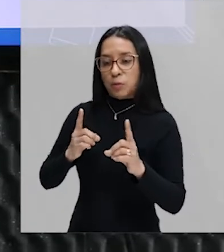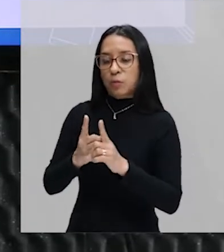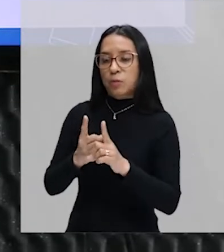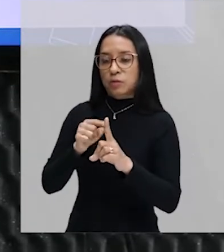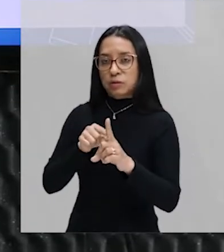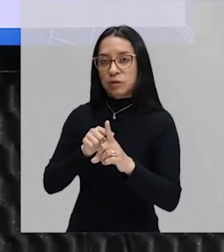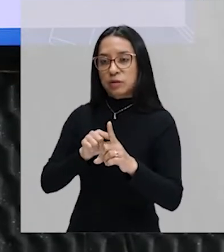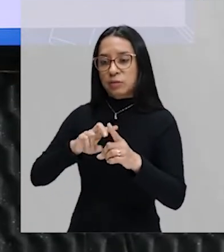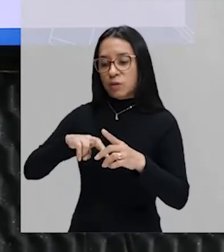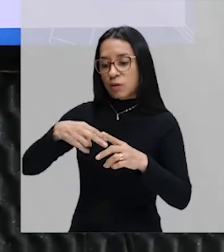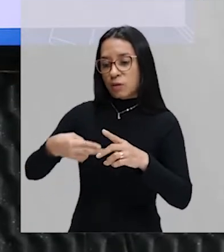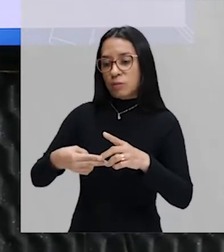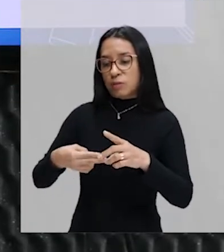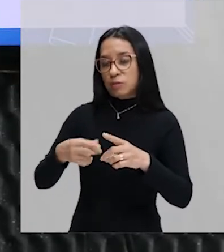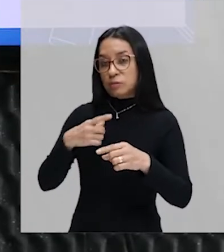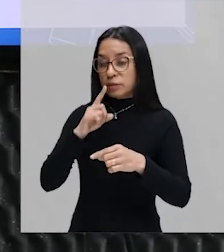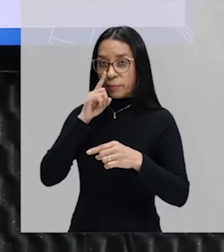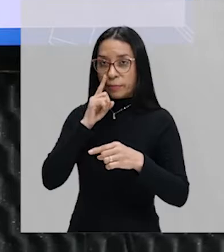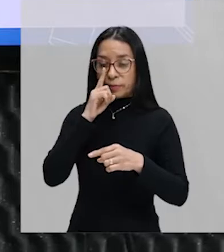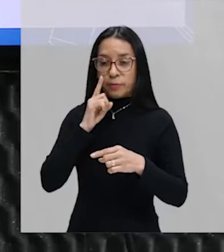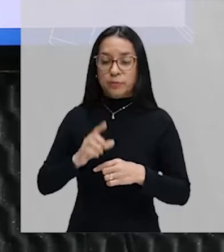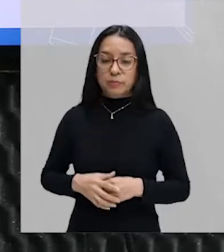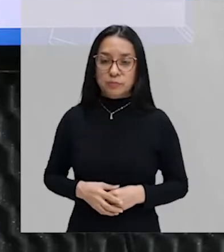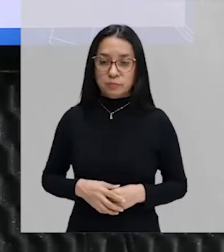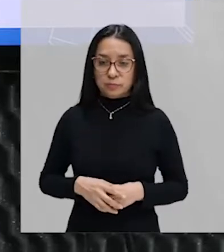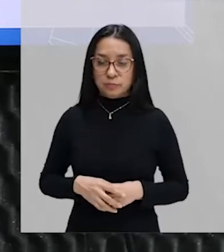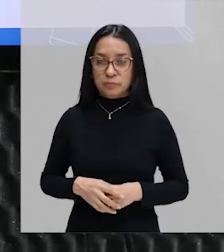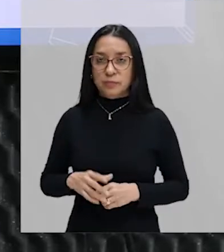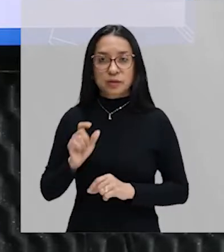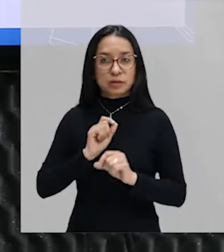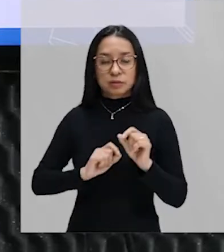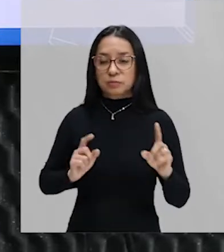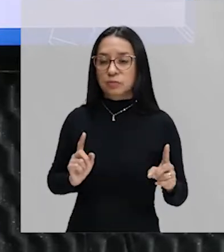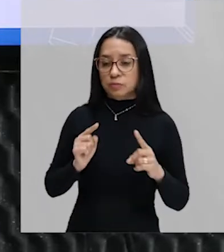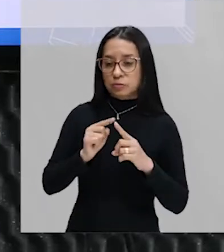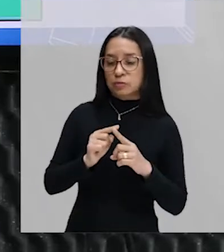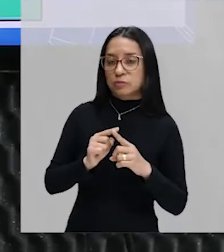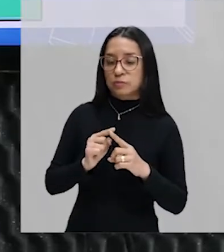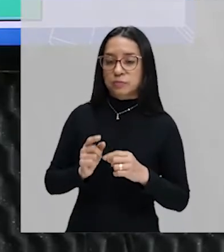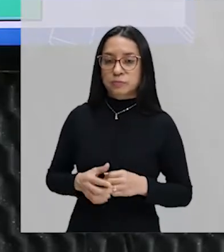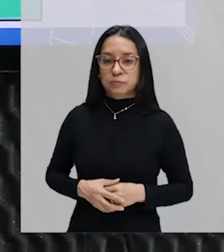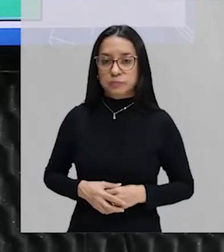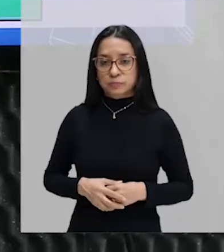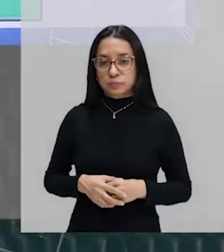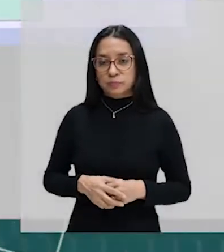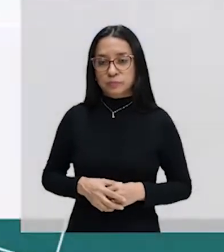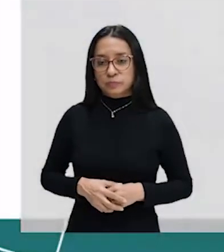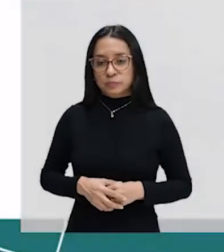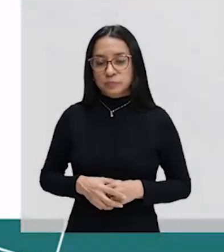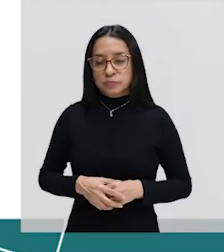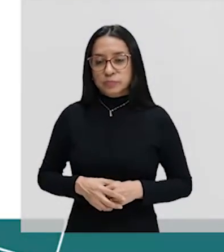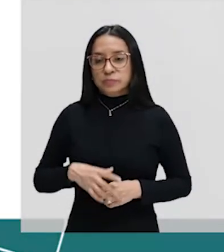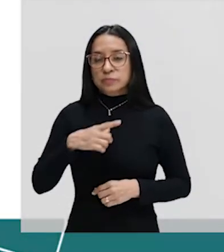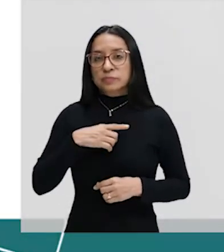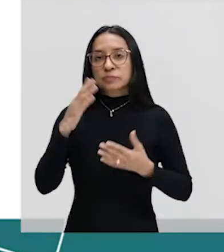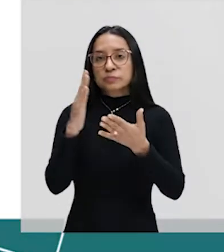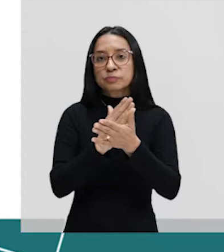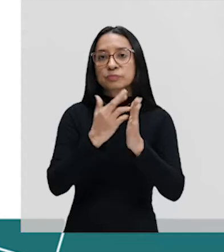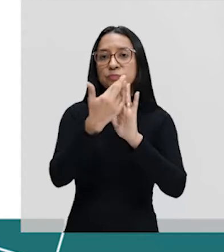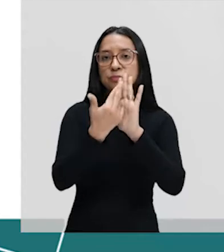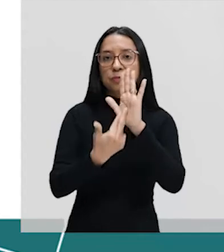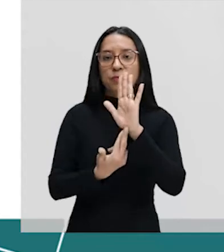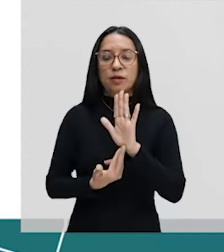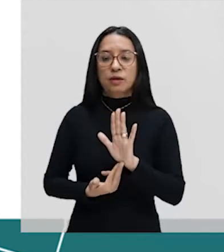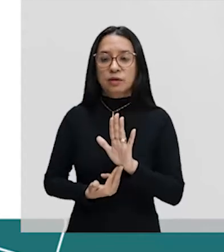repente pode machucar bastante o adversário. E esse não é o objetivo do jogo. Aí nós temos algumas regras que